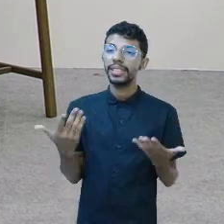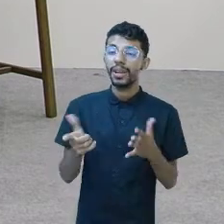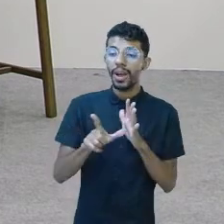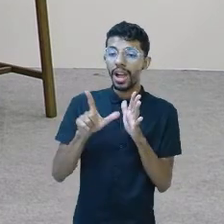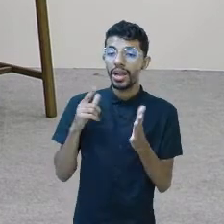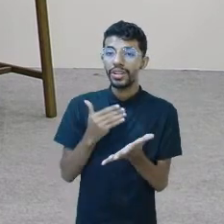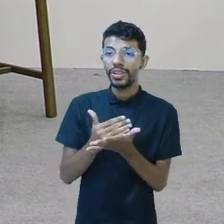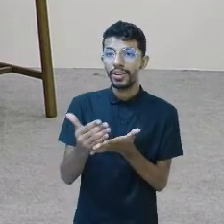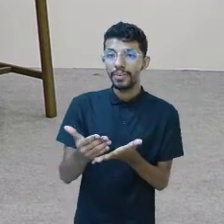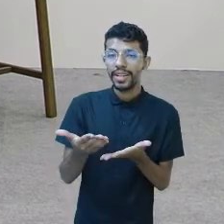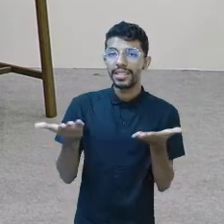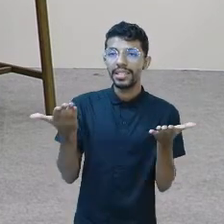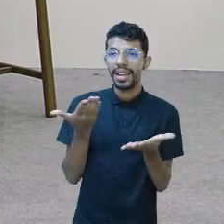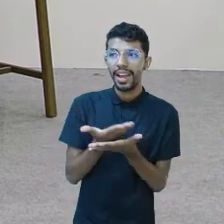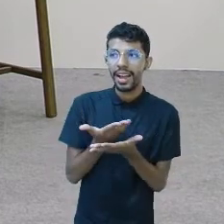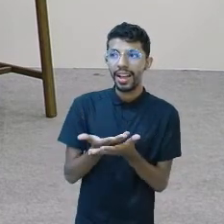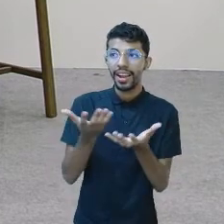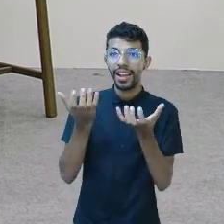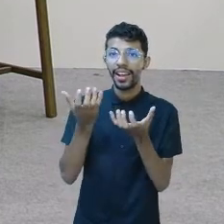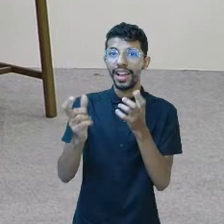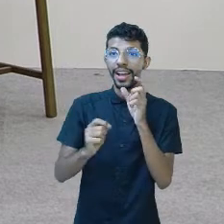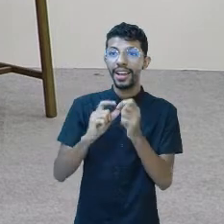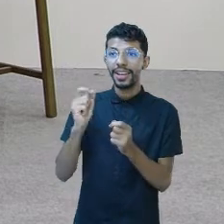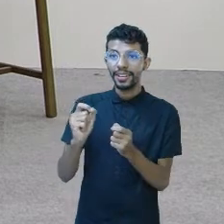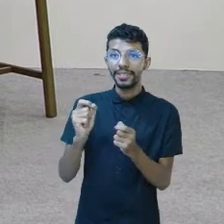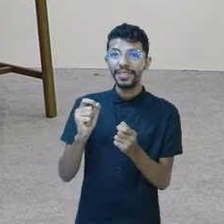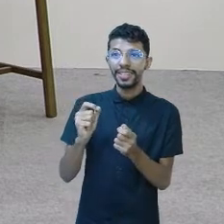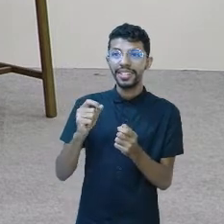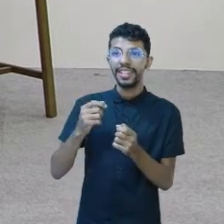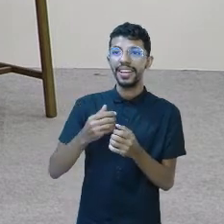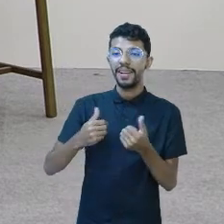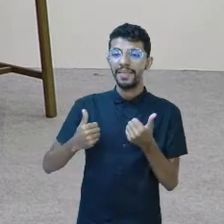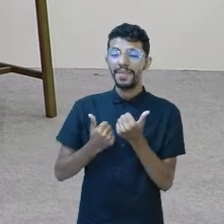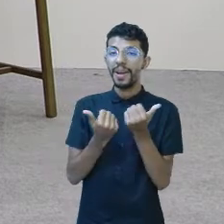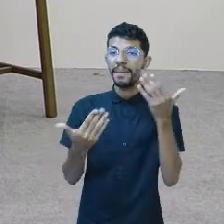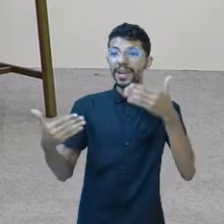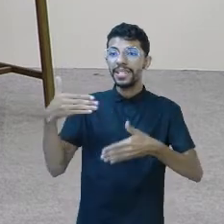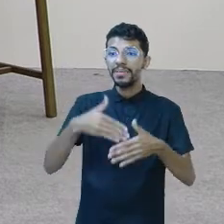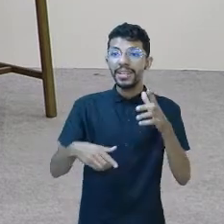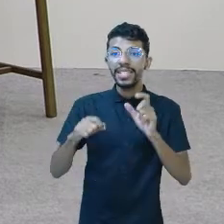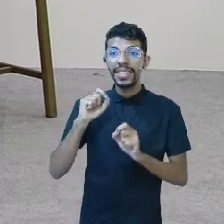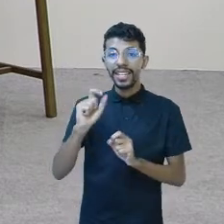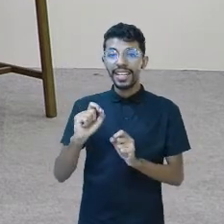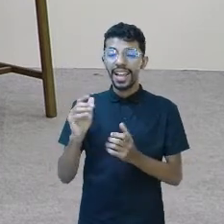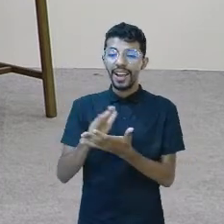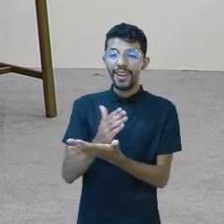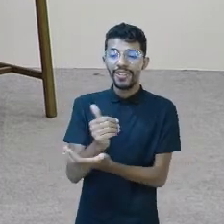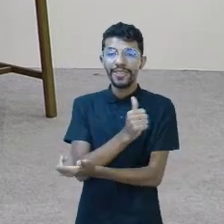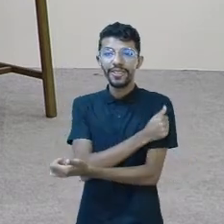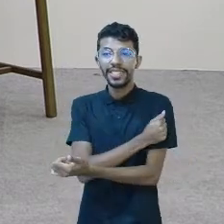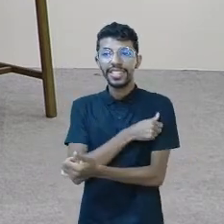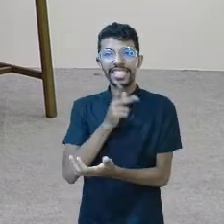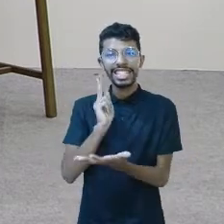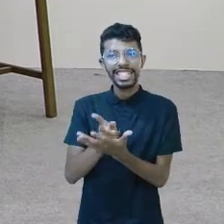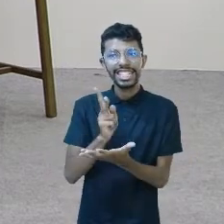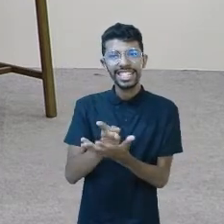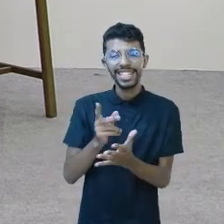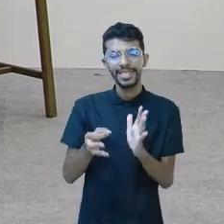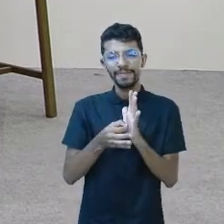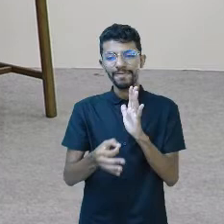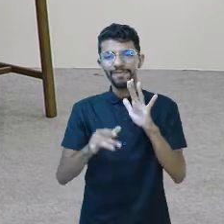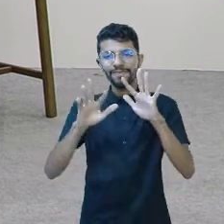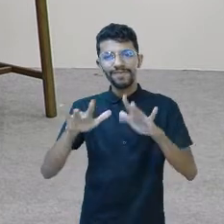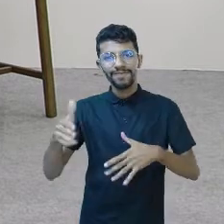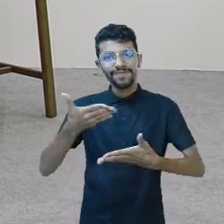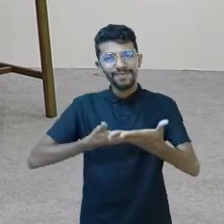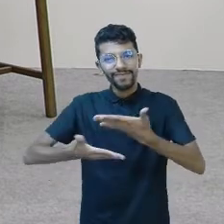nossa aula, eu quero aqui registrar a participação de alguns alunos que estão sempre interagindo com a gente lá no chat e no